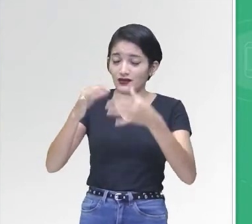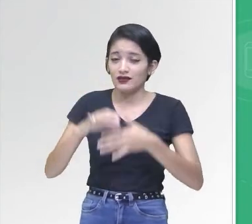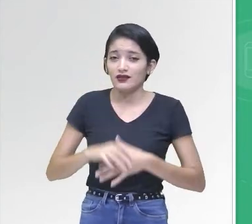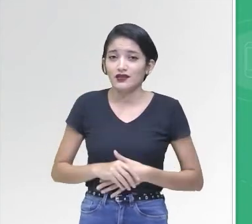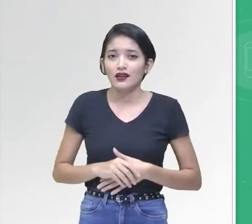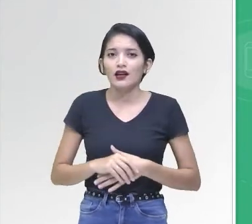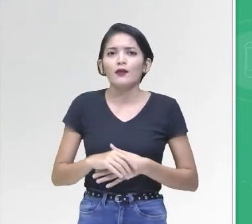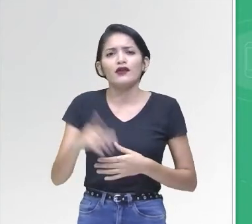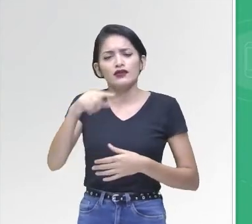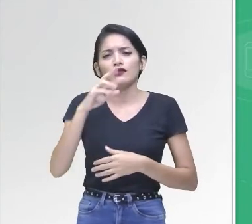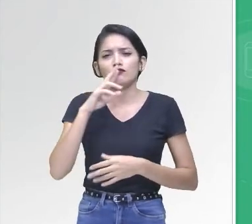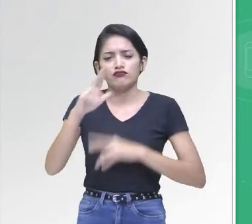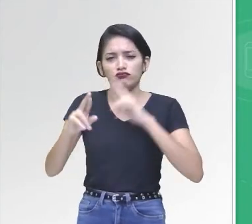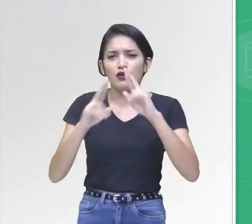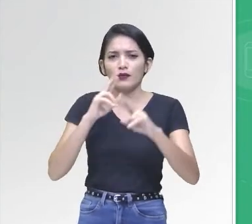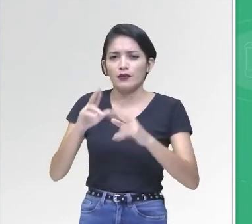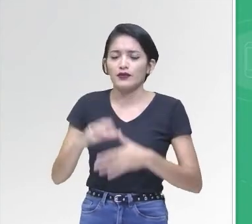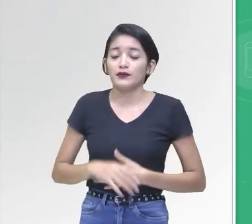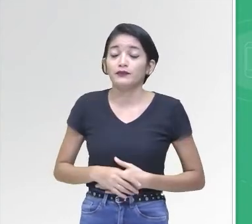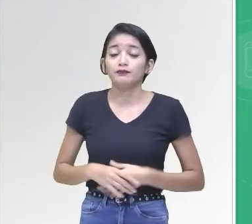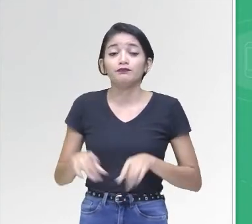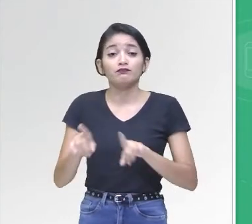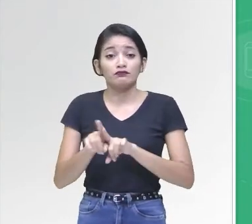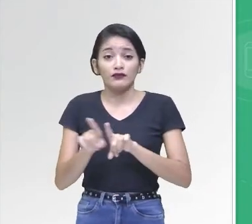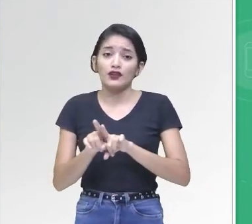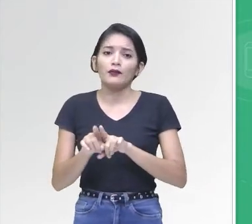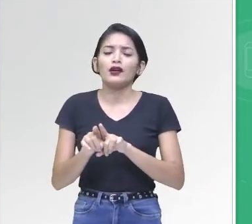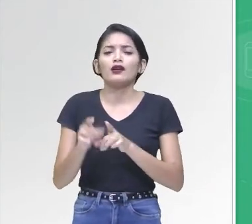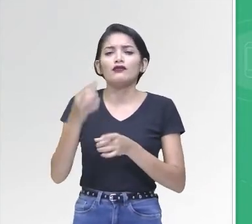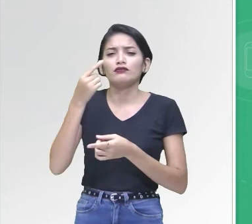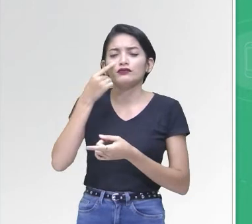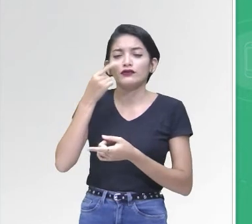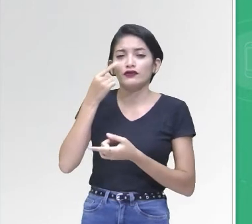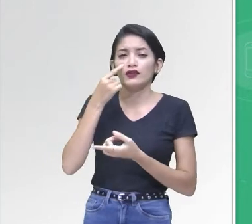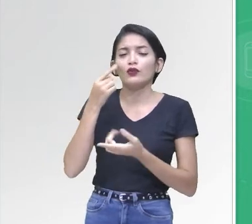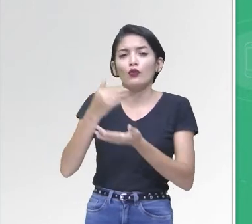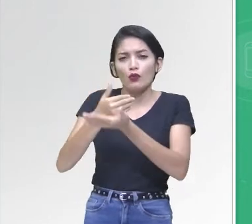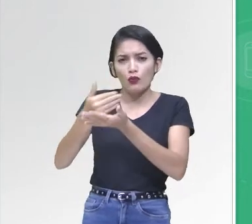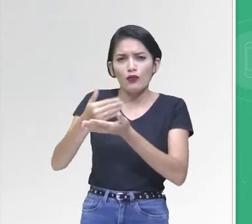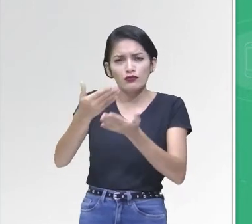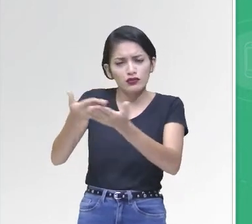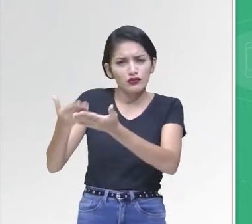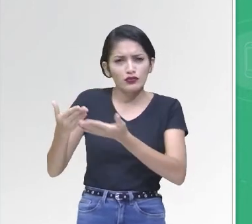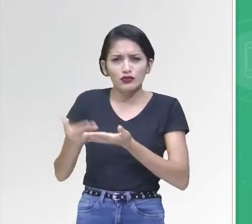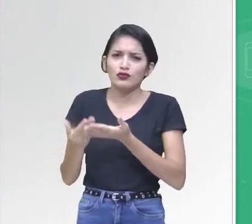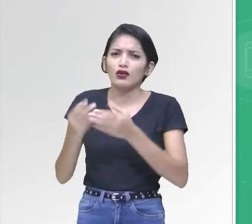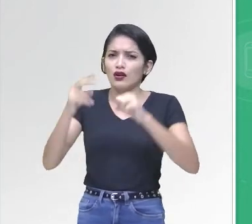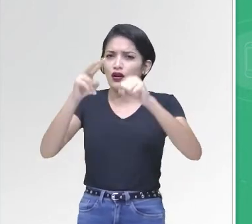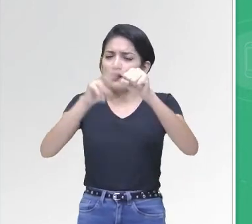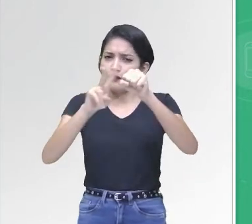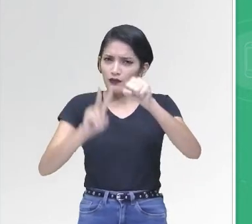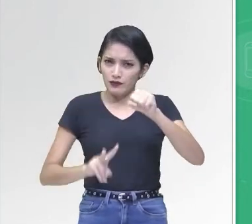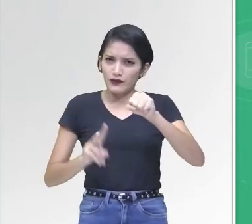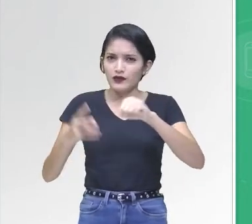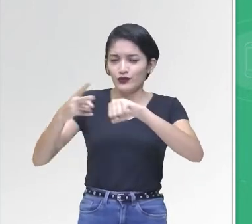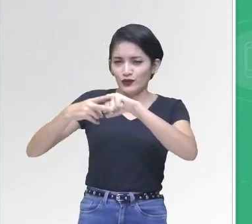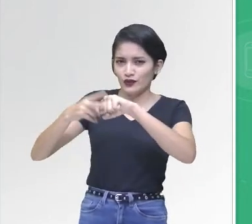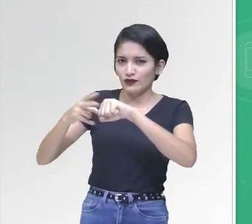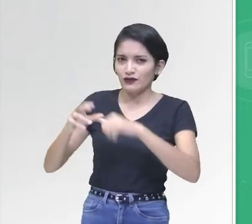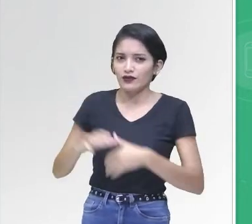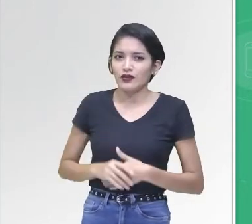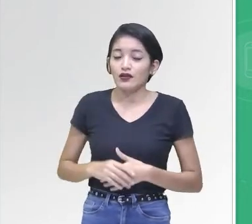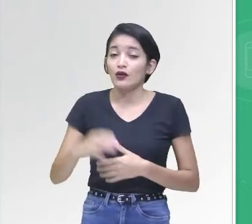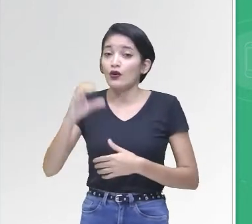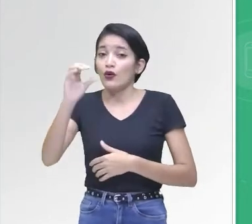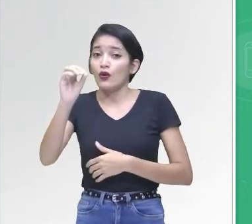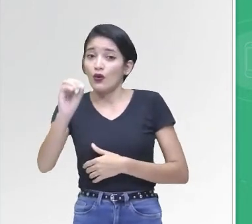todos resolvessem essa questão. Observem as desinências que eu falei lá no início da aula, conjugando os verbos, tá? O ozinho